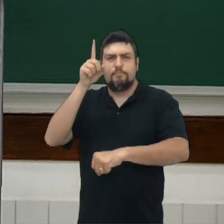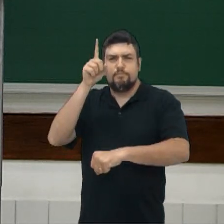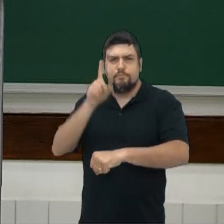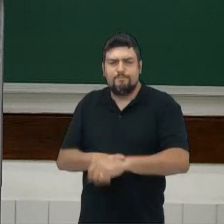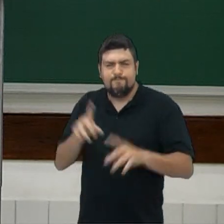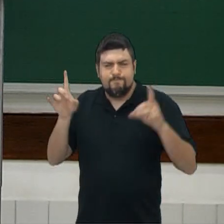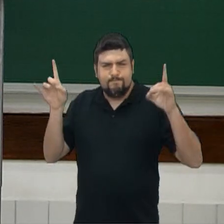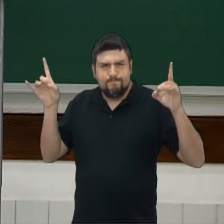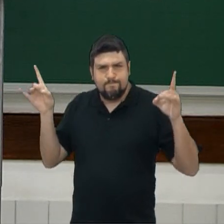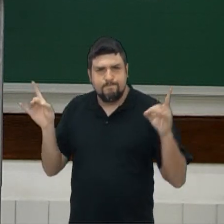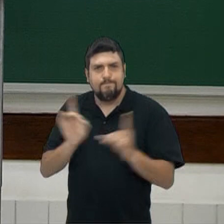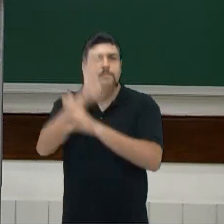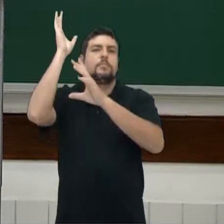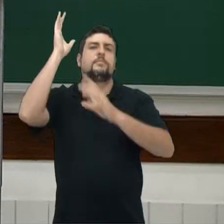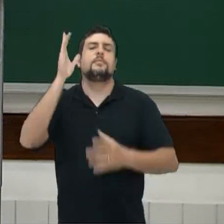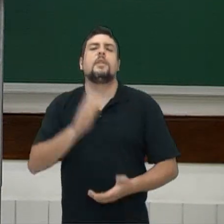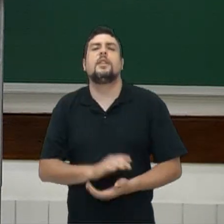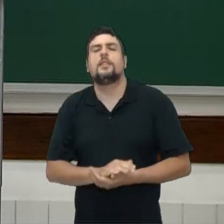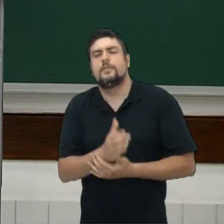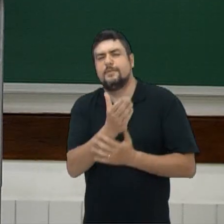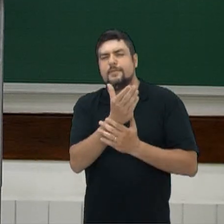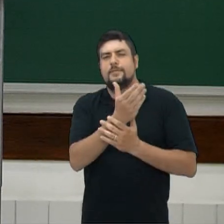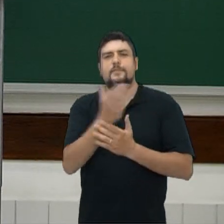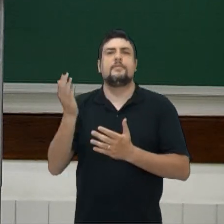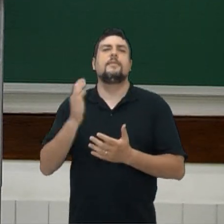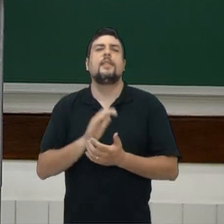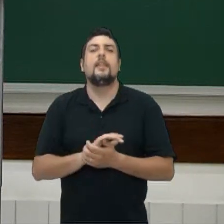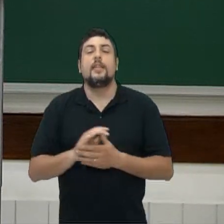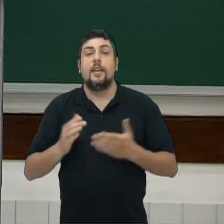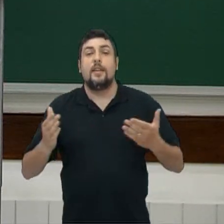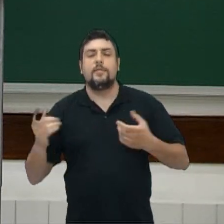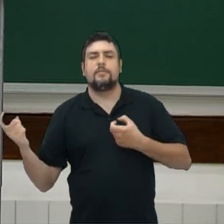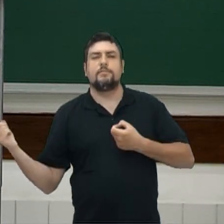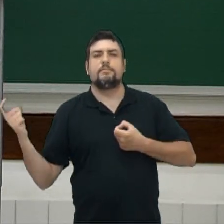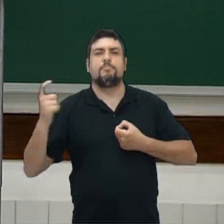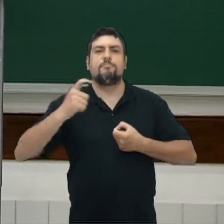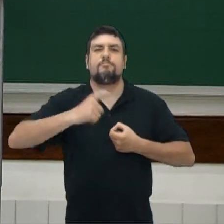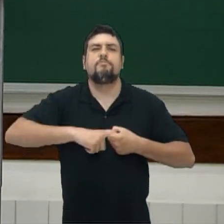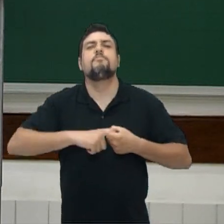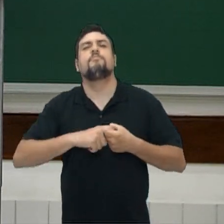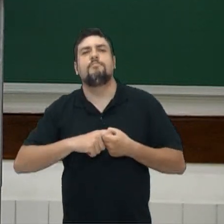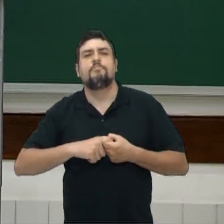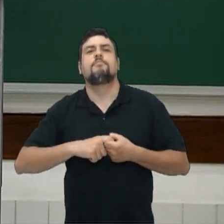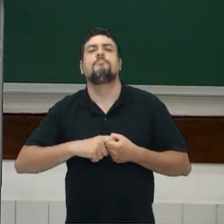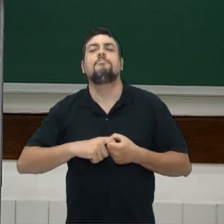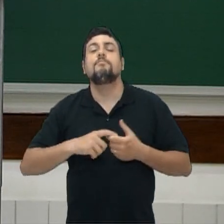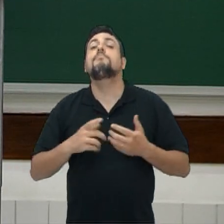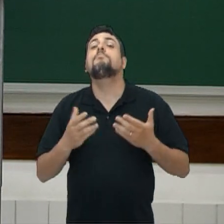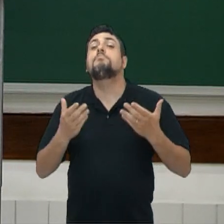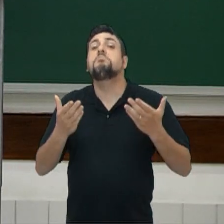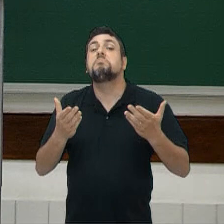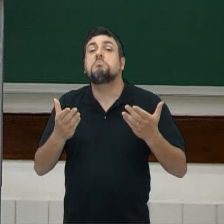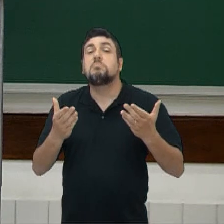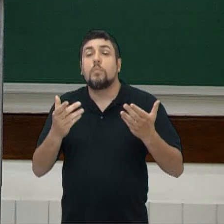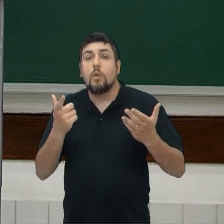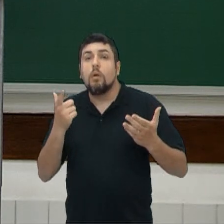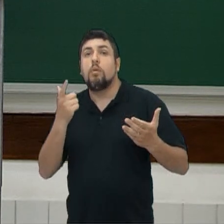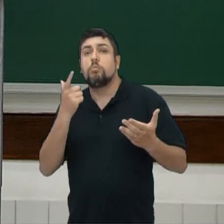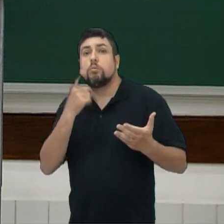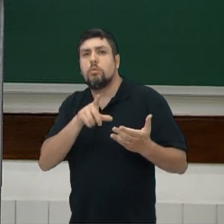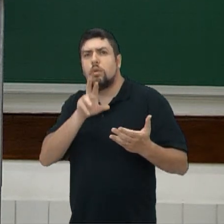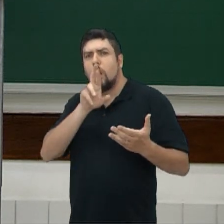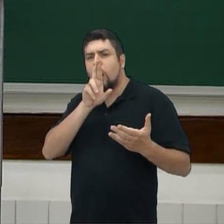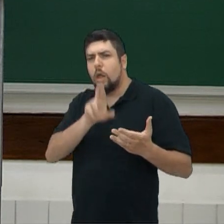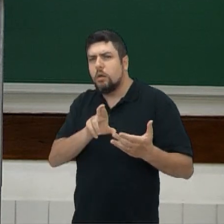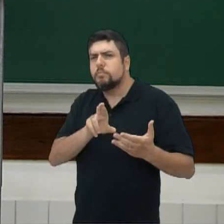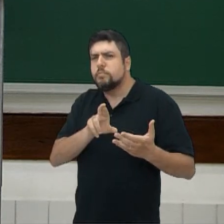Tempo esgotado, senhoras e senhores! Voltamos, galera! Conseguiram fazer? Essa é legal